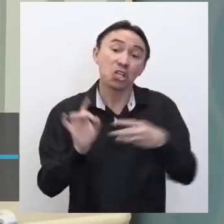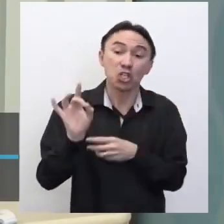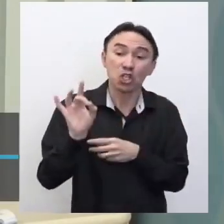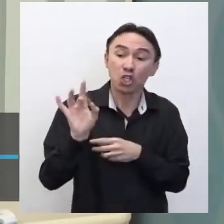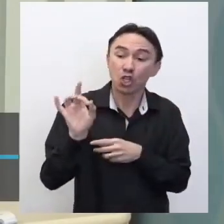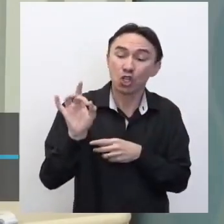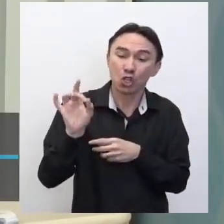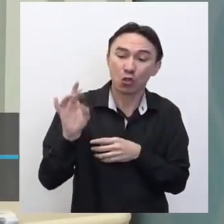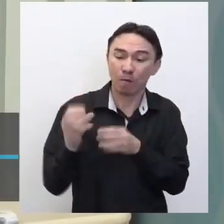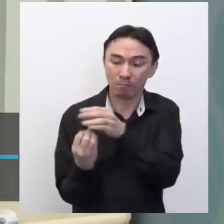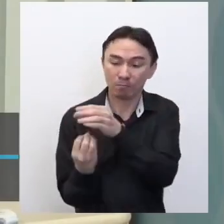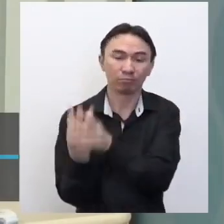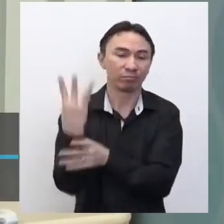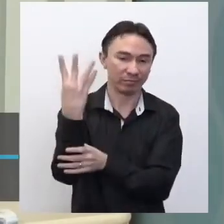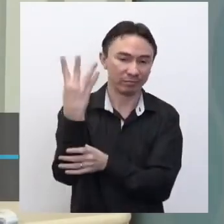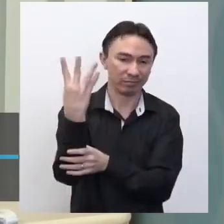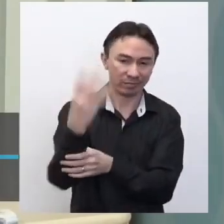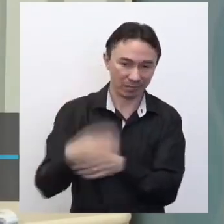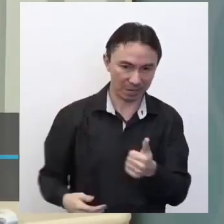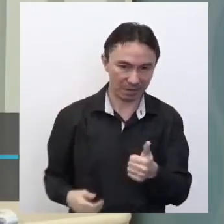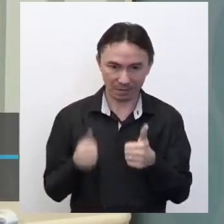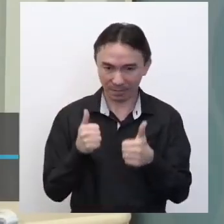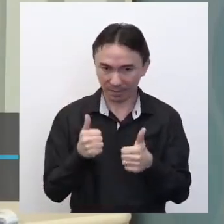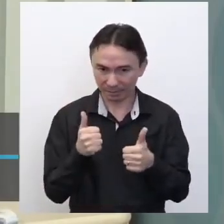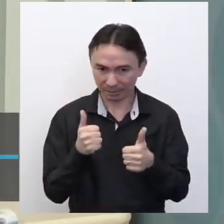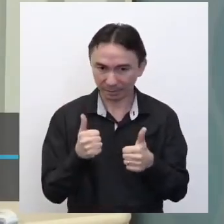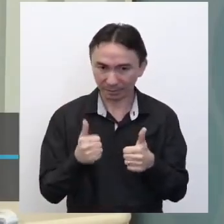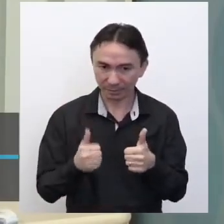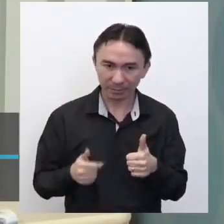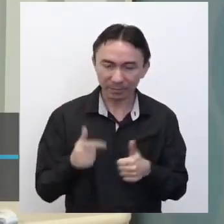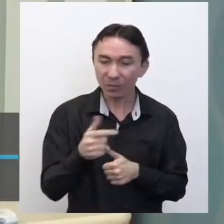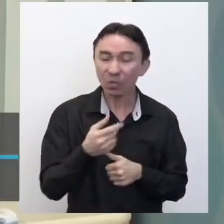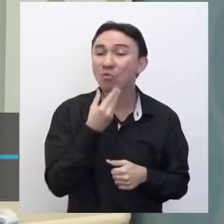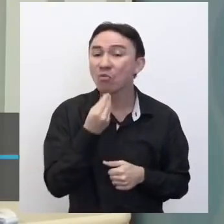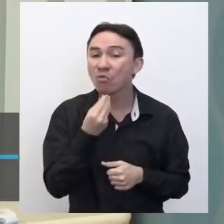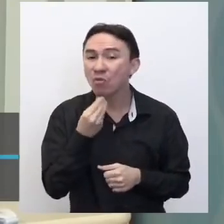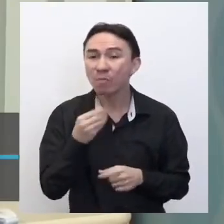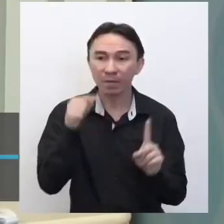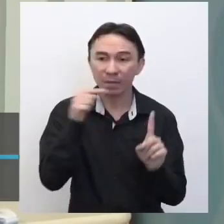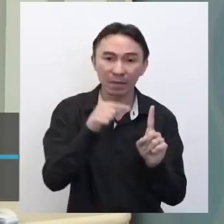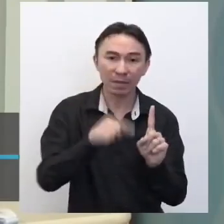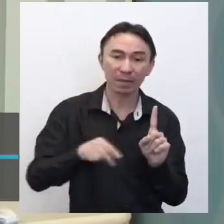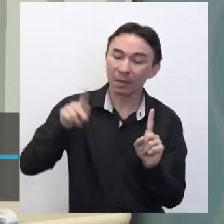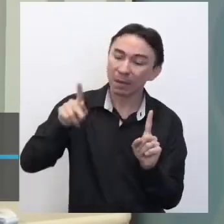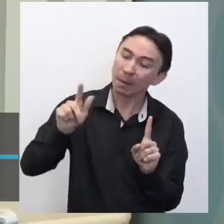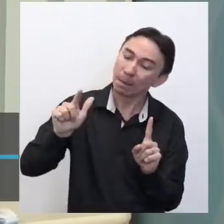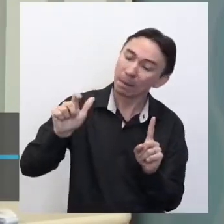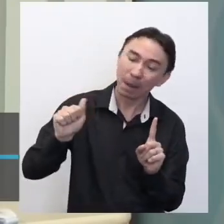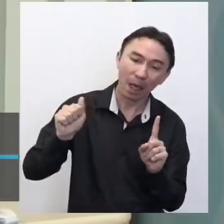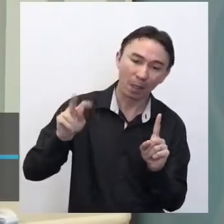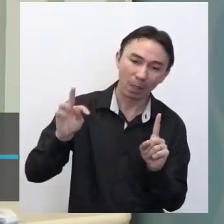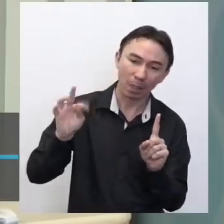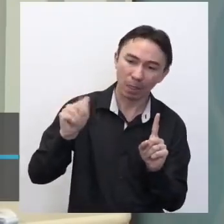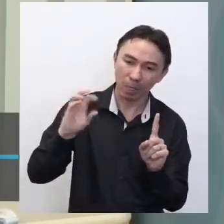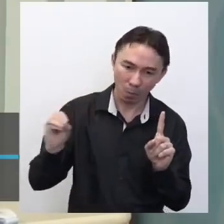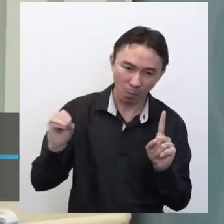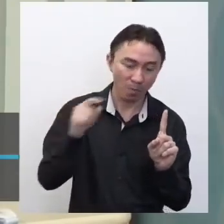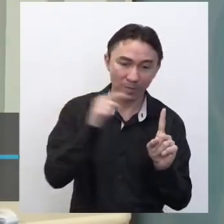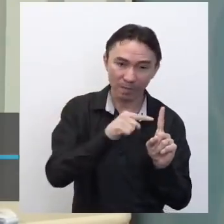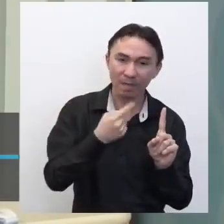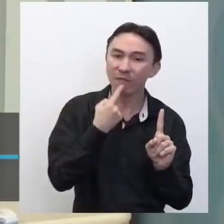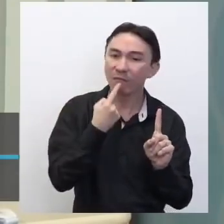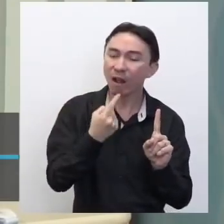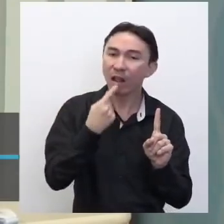com almas de ferro. O Platão está dizendo, na verdade, que diferenças criadas